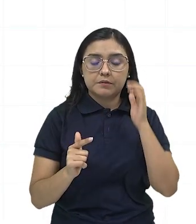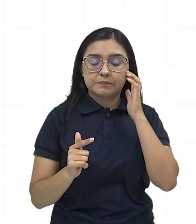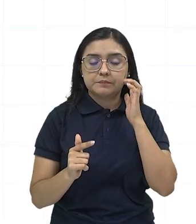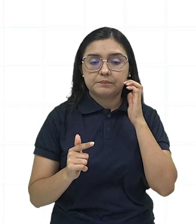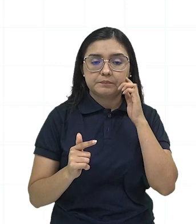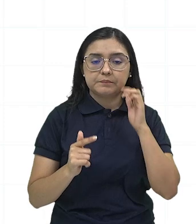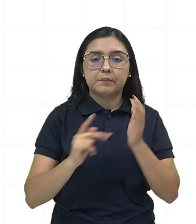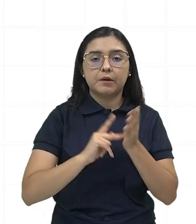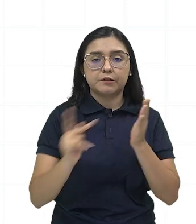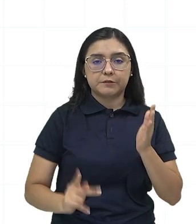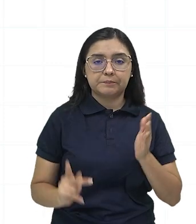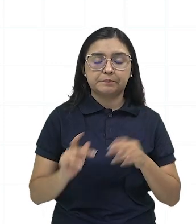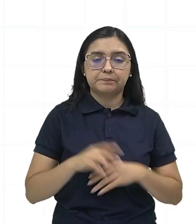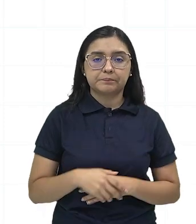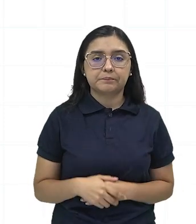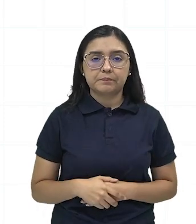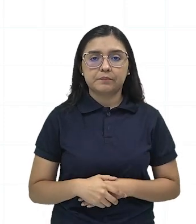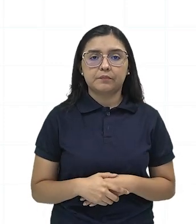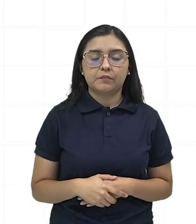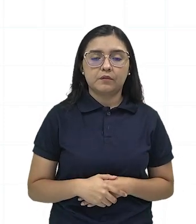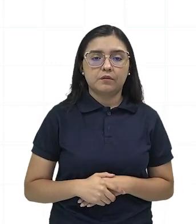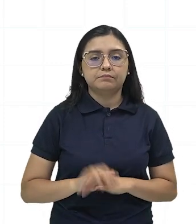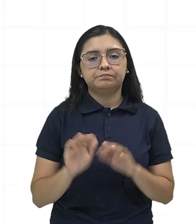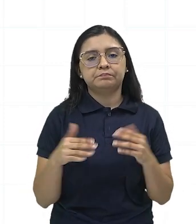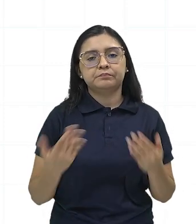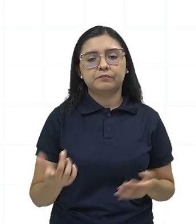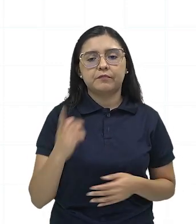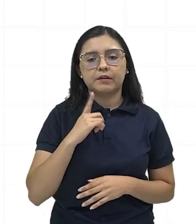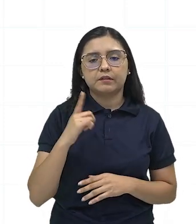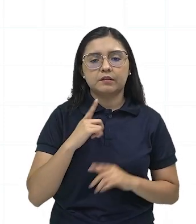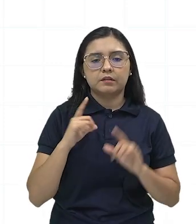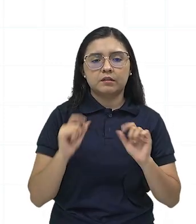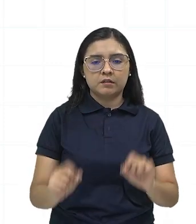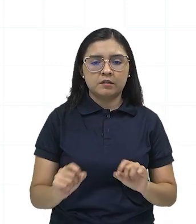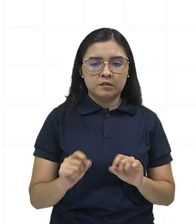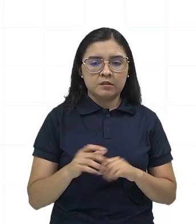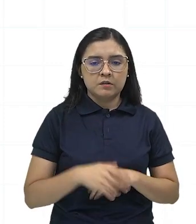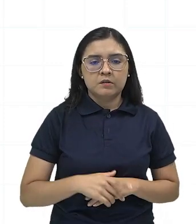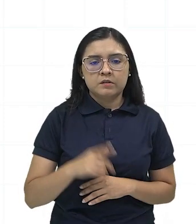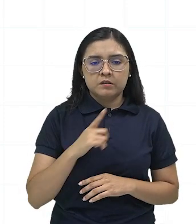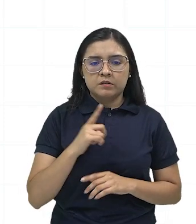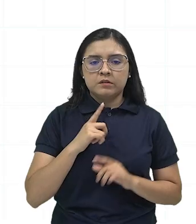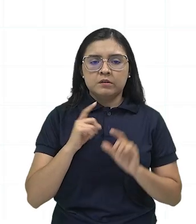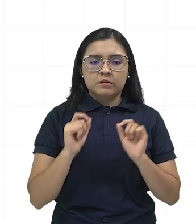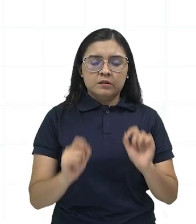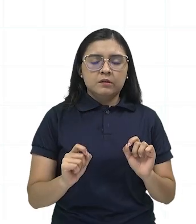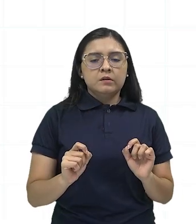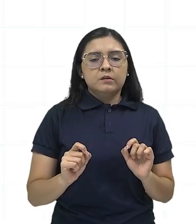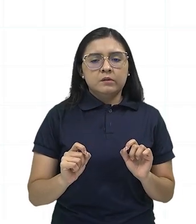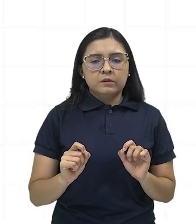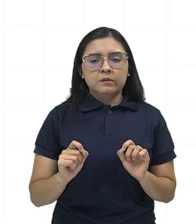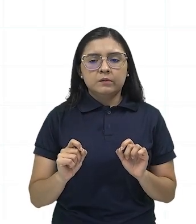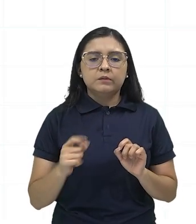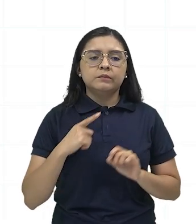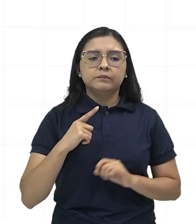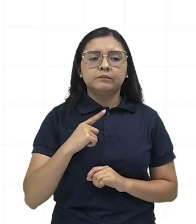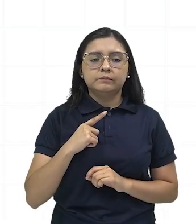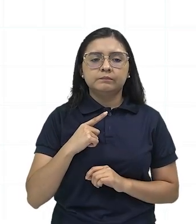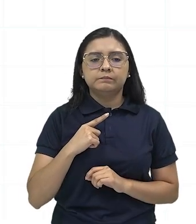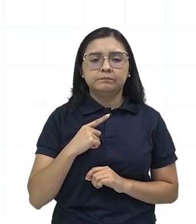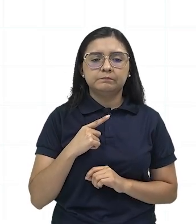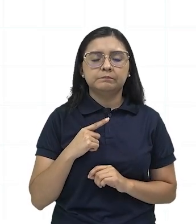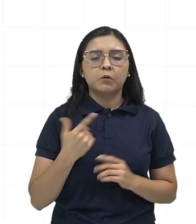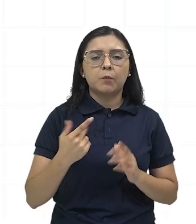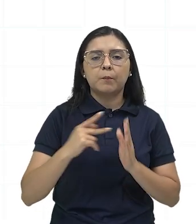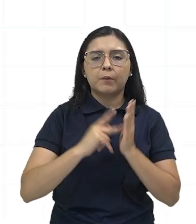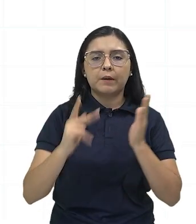poética, que geralmente vamos ter essas imagens evocadas, são imagens sensoriais vívidas. O poema não